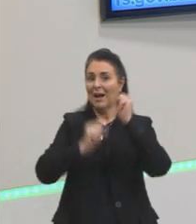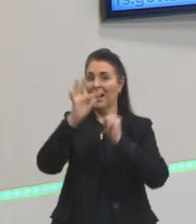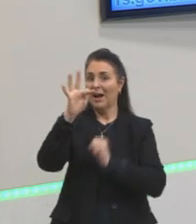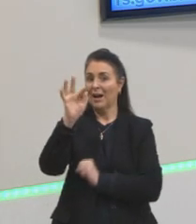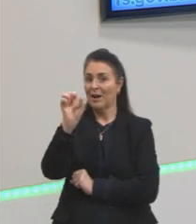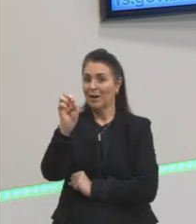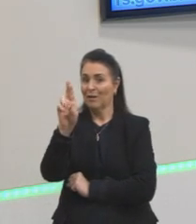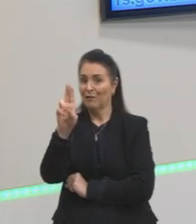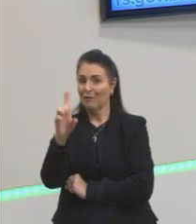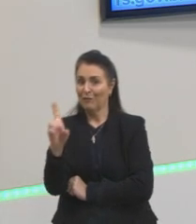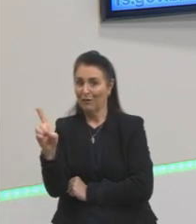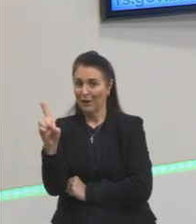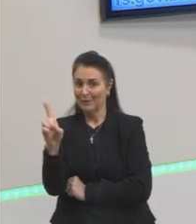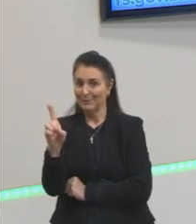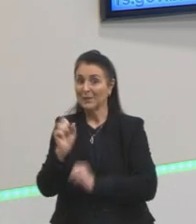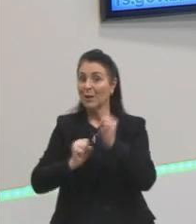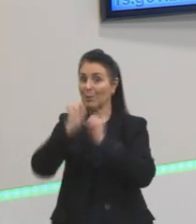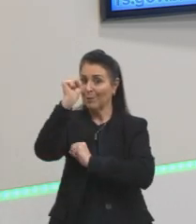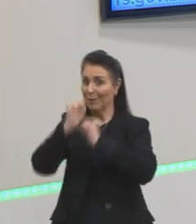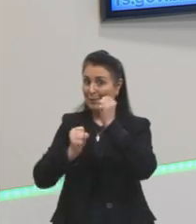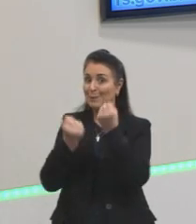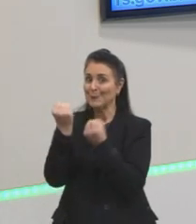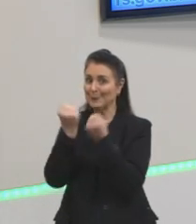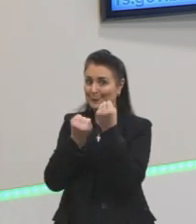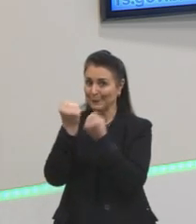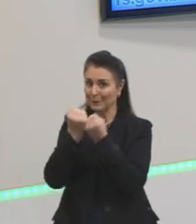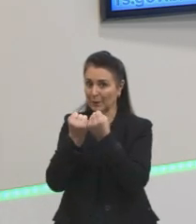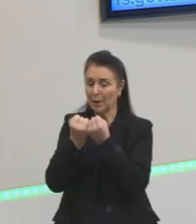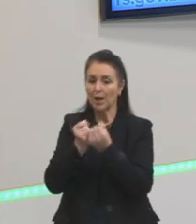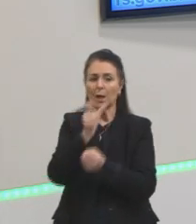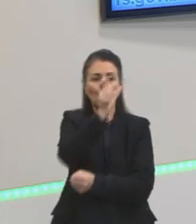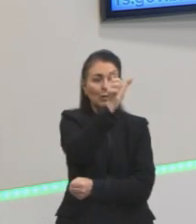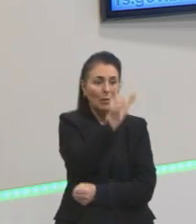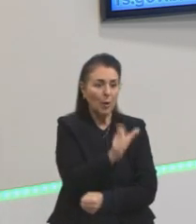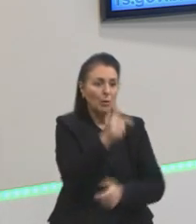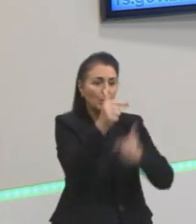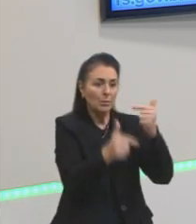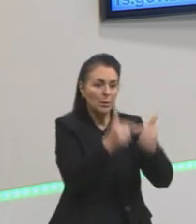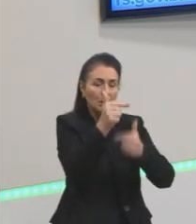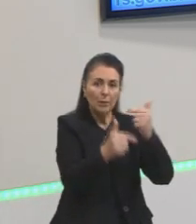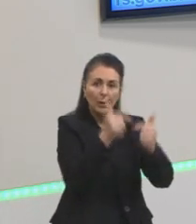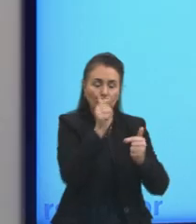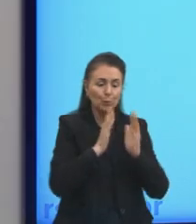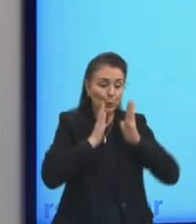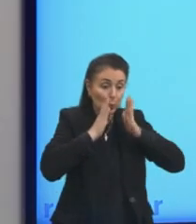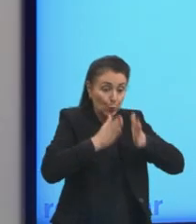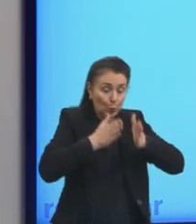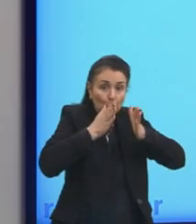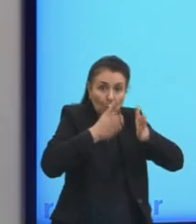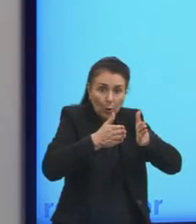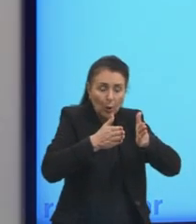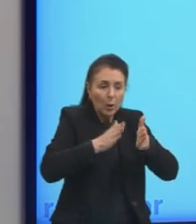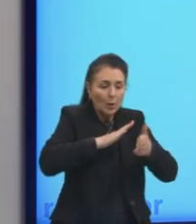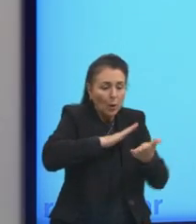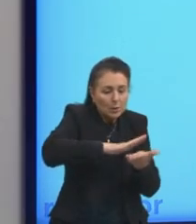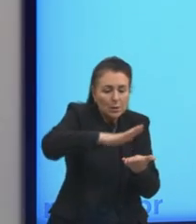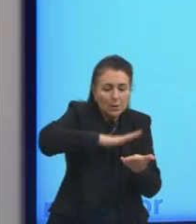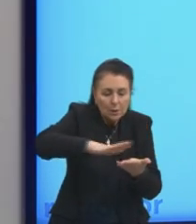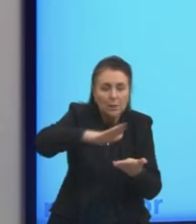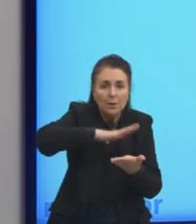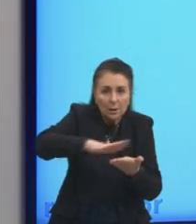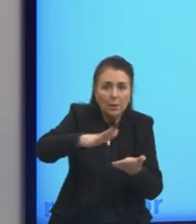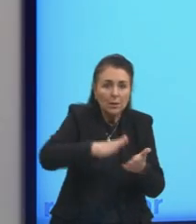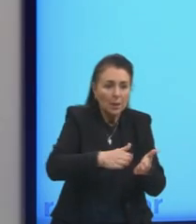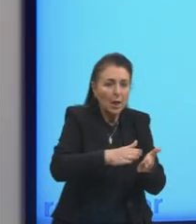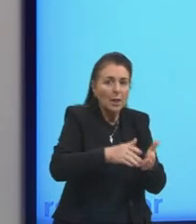fábrica em massa é o trabalhador praticamente fixo a vida toda de trabalho em um lugar e a esteira passava em